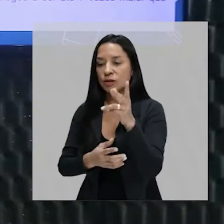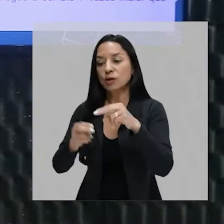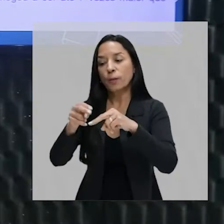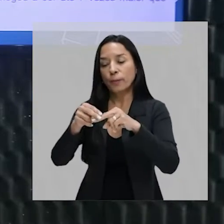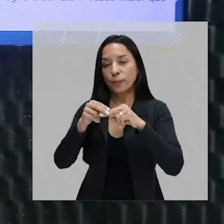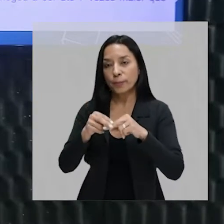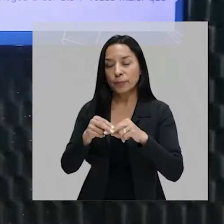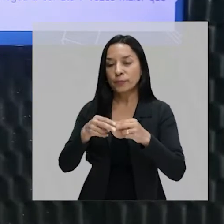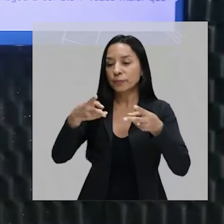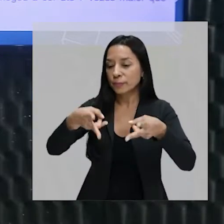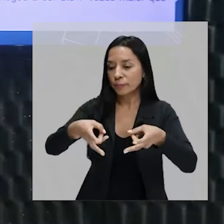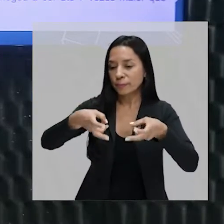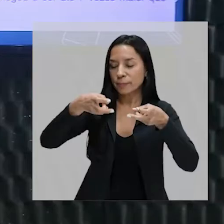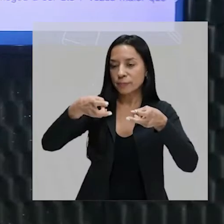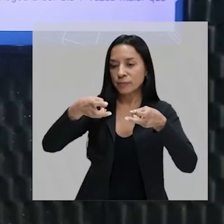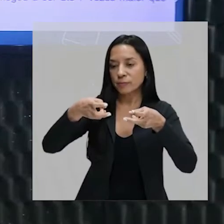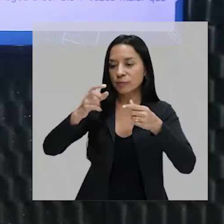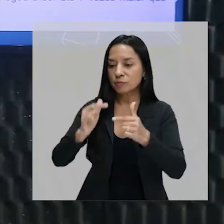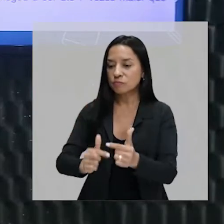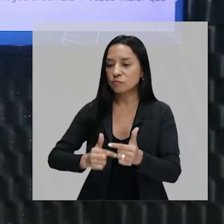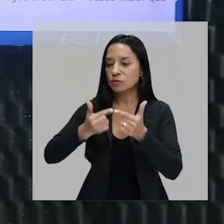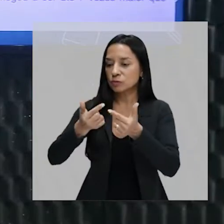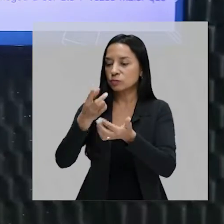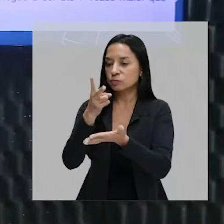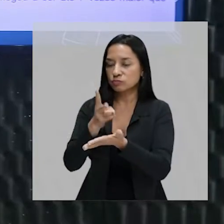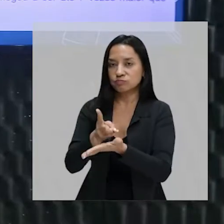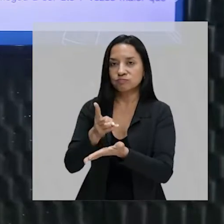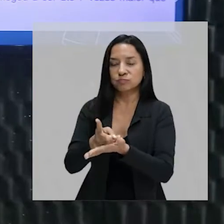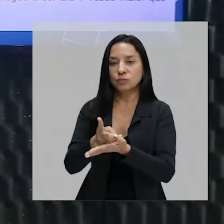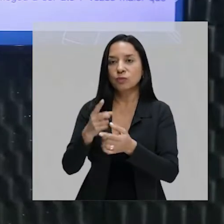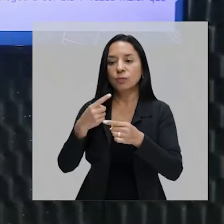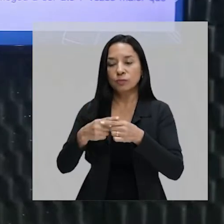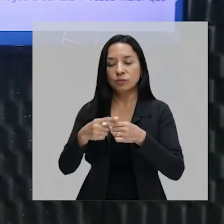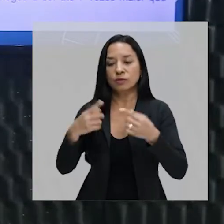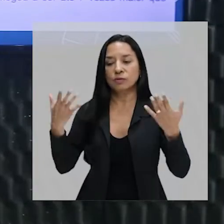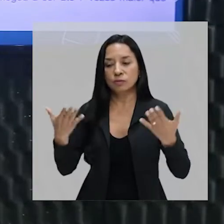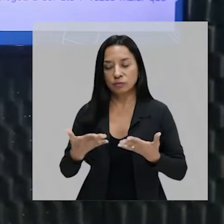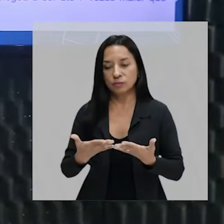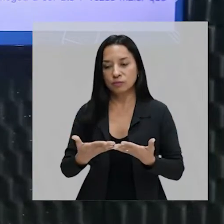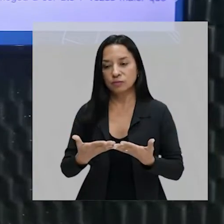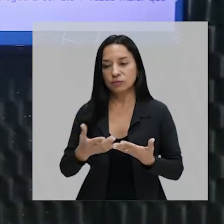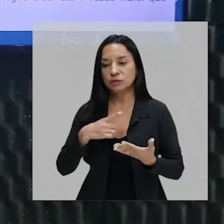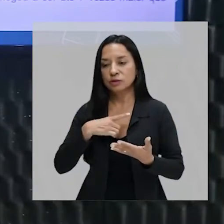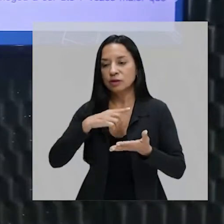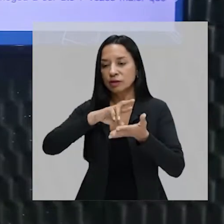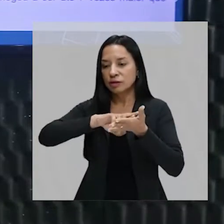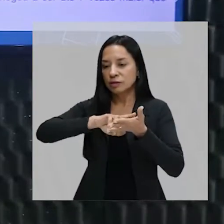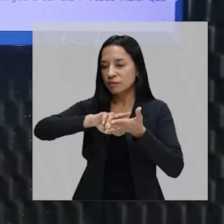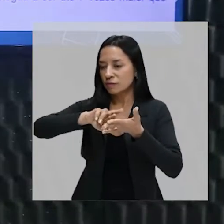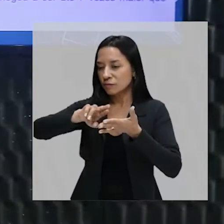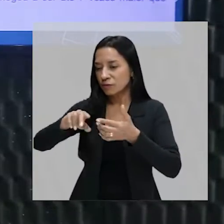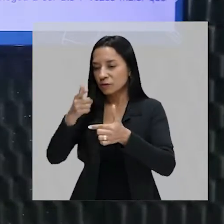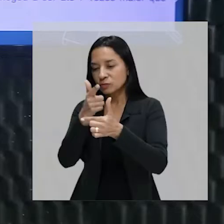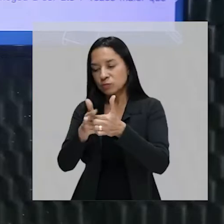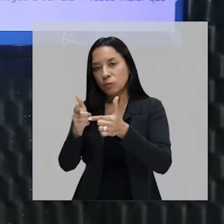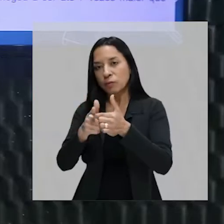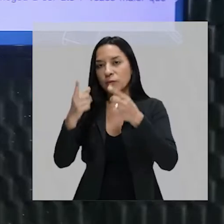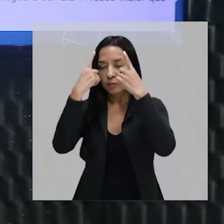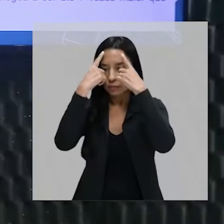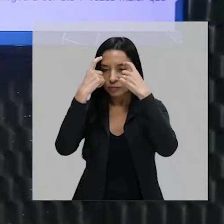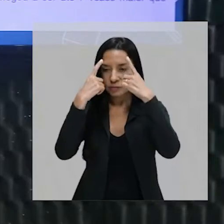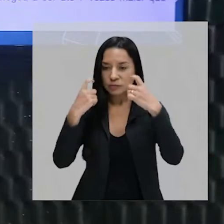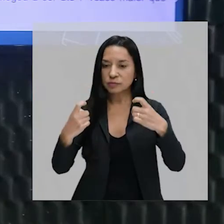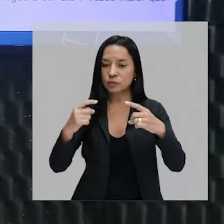perceber a que as lutas vão continuar porque atualmente nós temos vários casos de violência